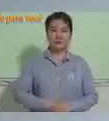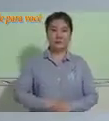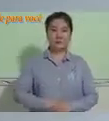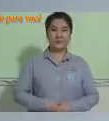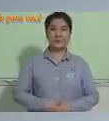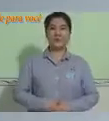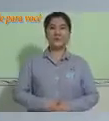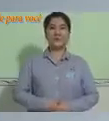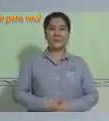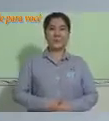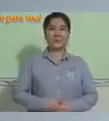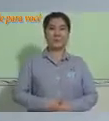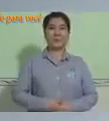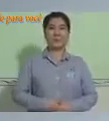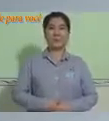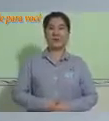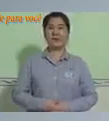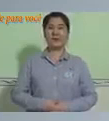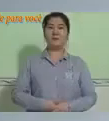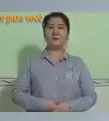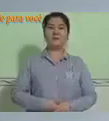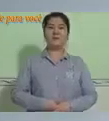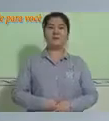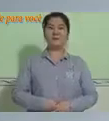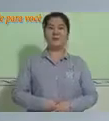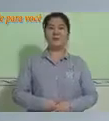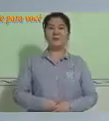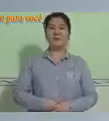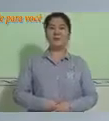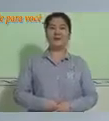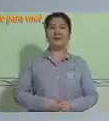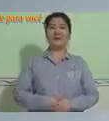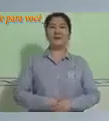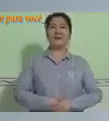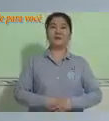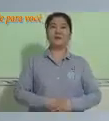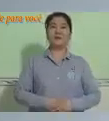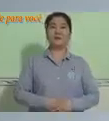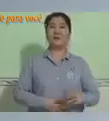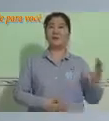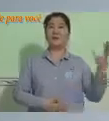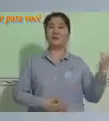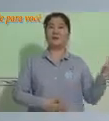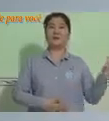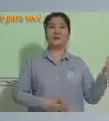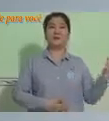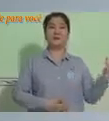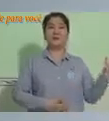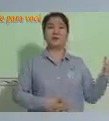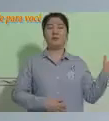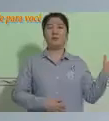acento circunflexo MGA 3, que o é acento agudo importante para manter os cérebros saudável e